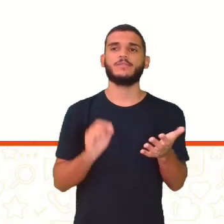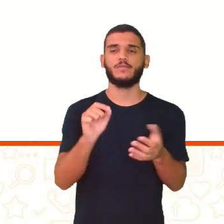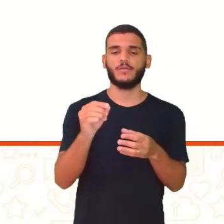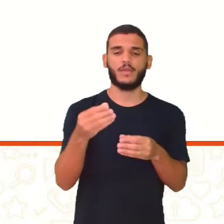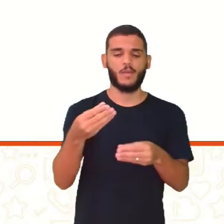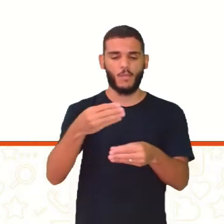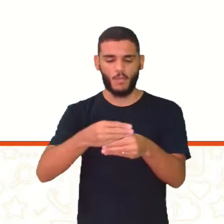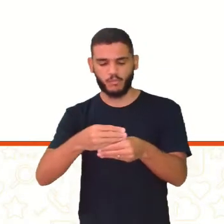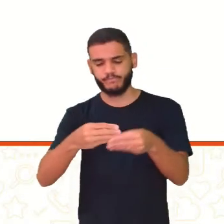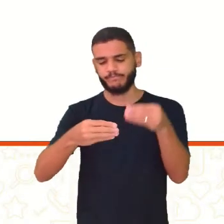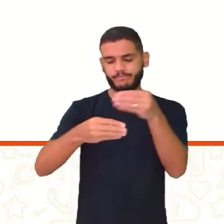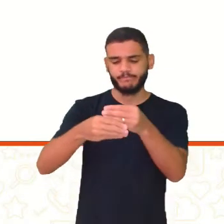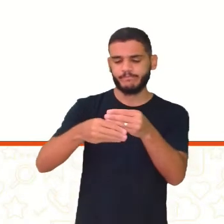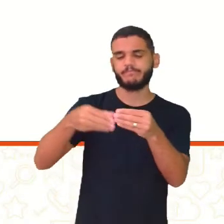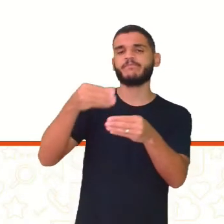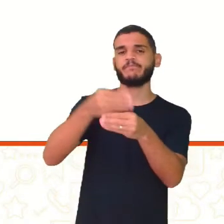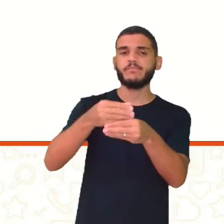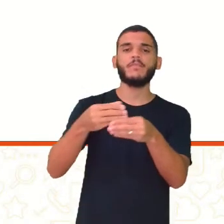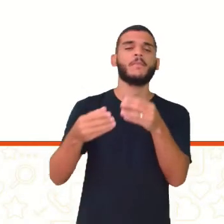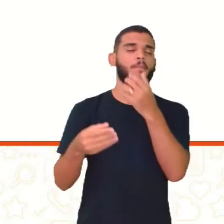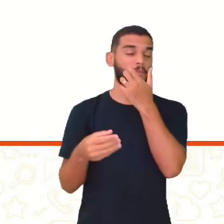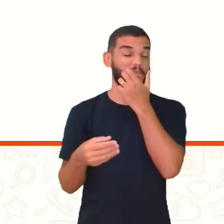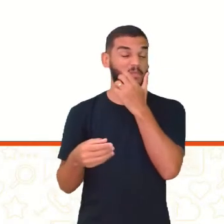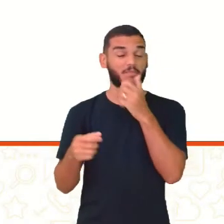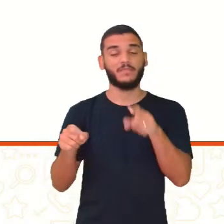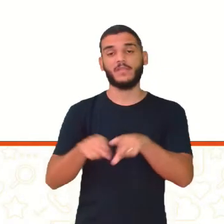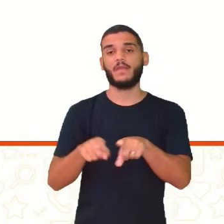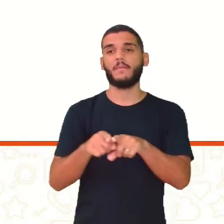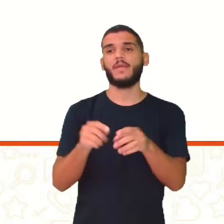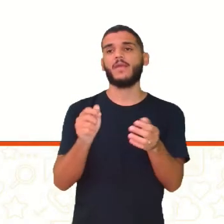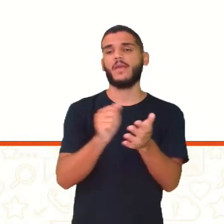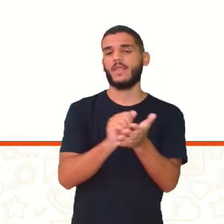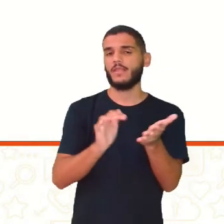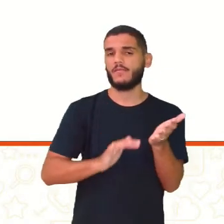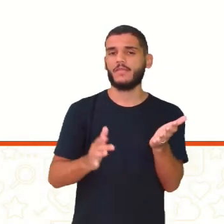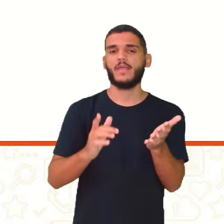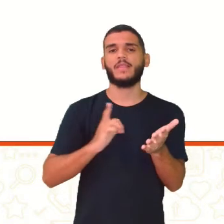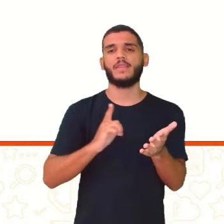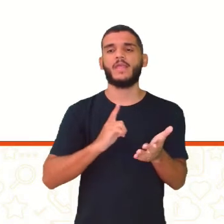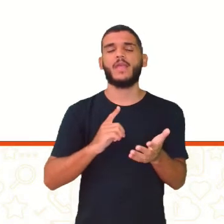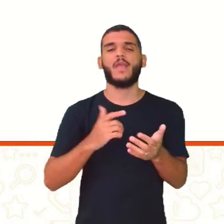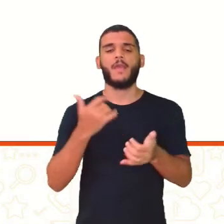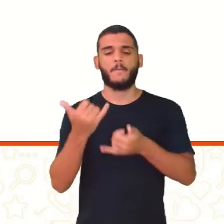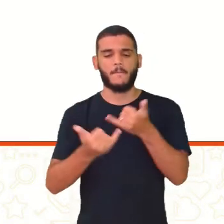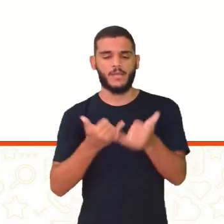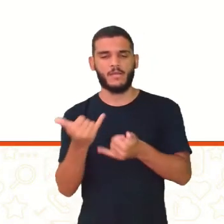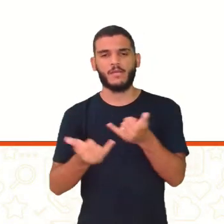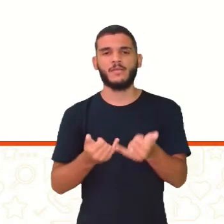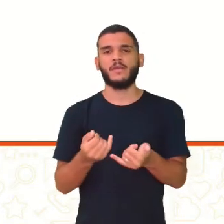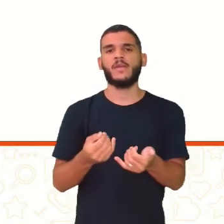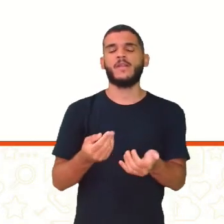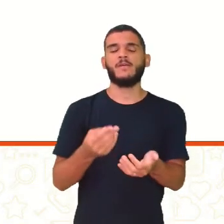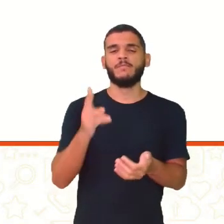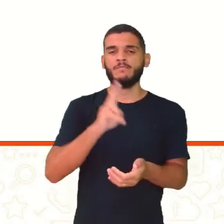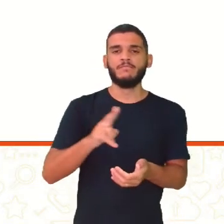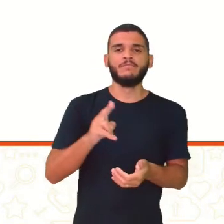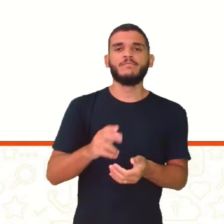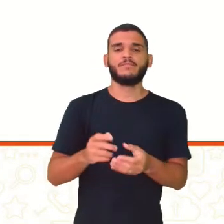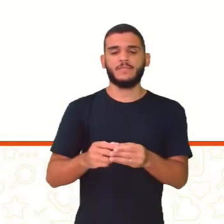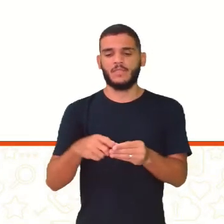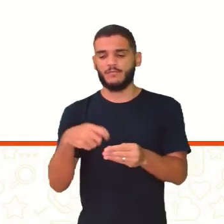montar, atividades com relação aos outros, um jogo de cartas, um jogo de